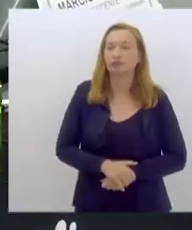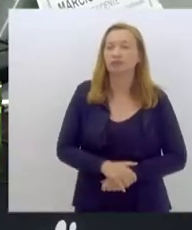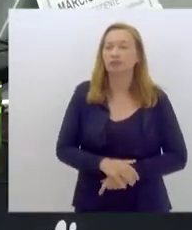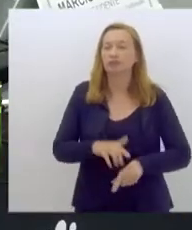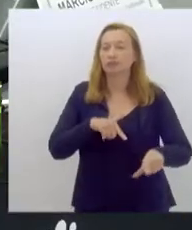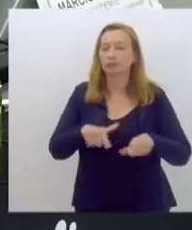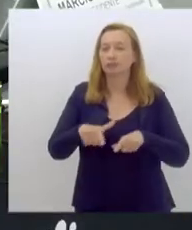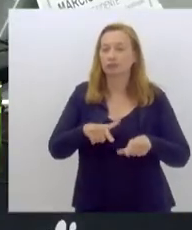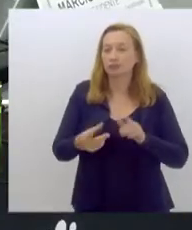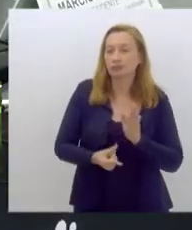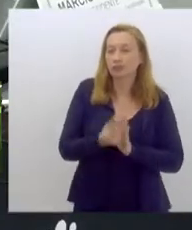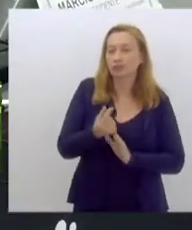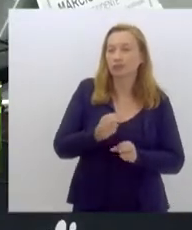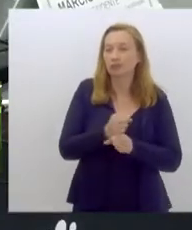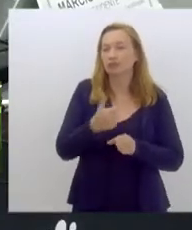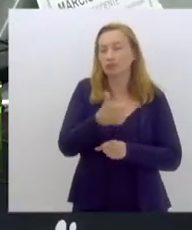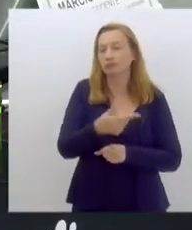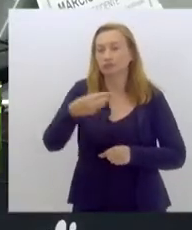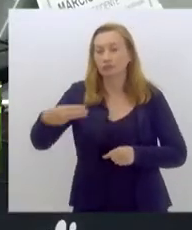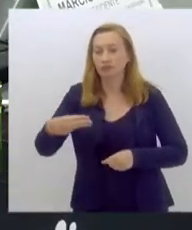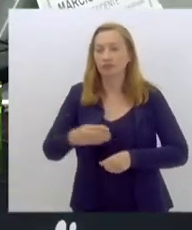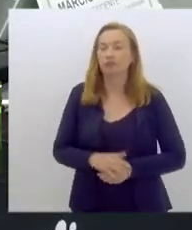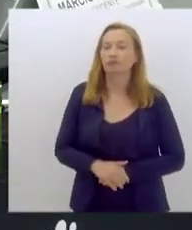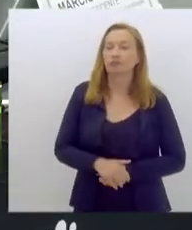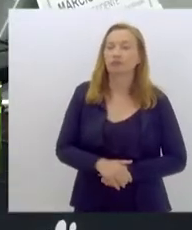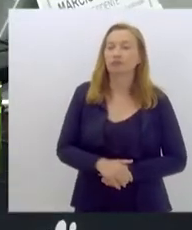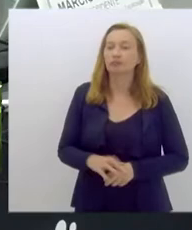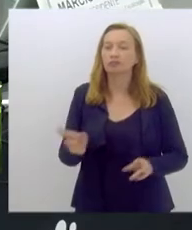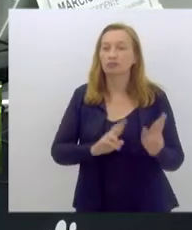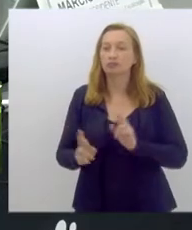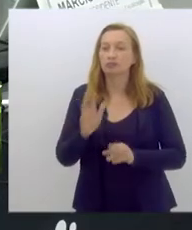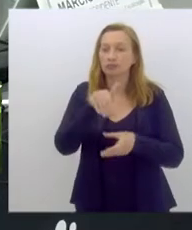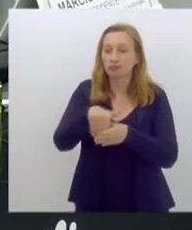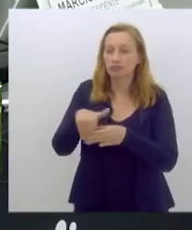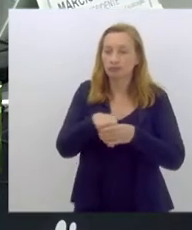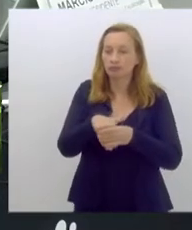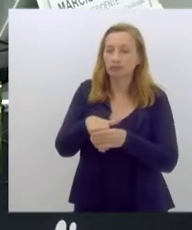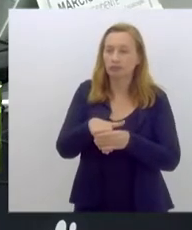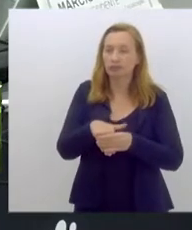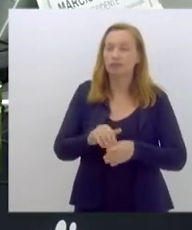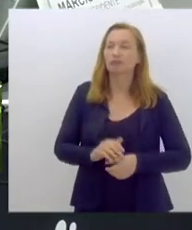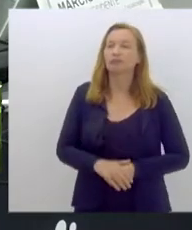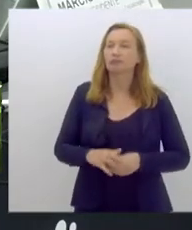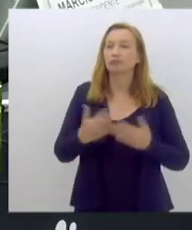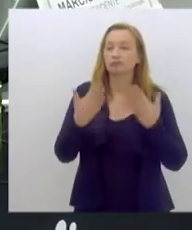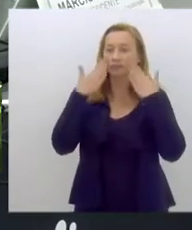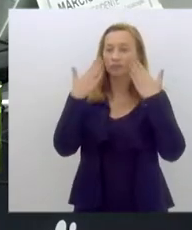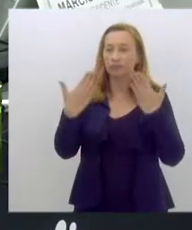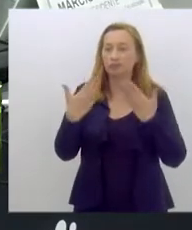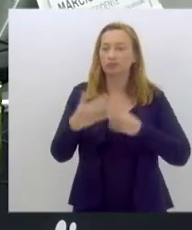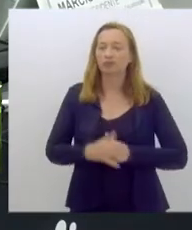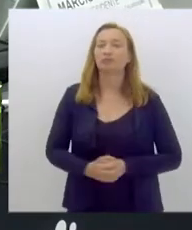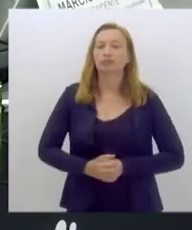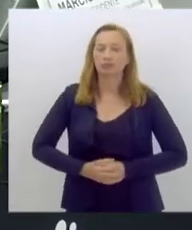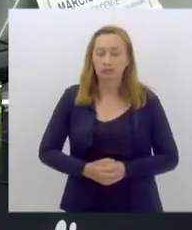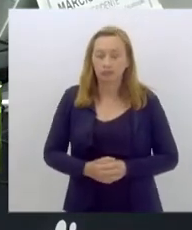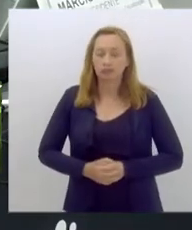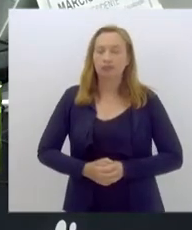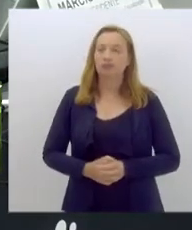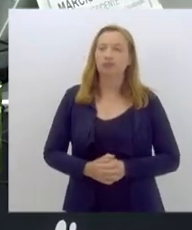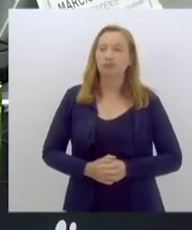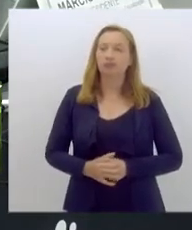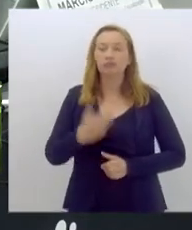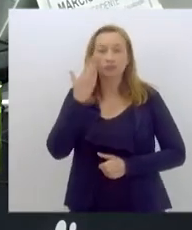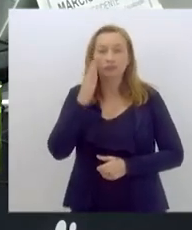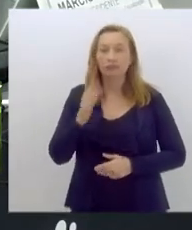exercício financeiro 2023. Em relação ao voto, em separado apresentado a esta relatoria, entende que